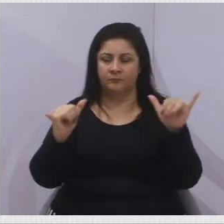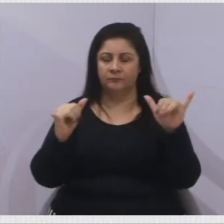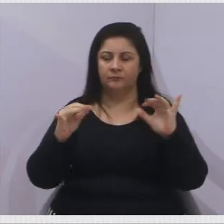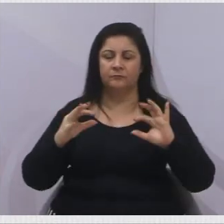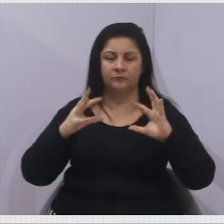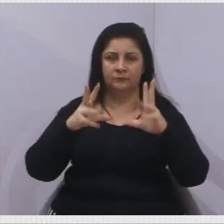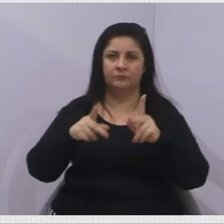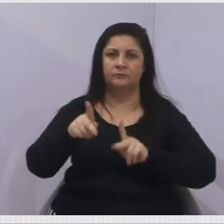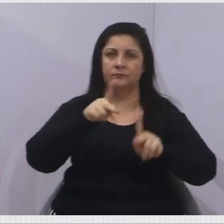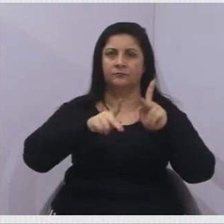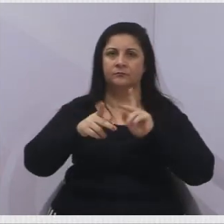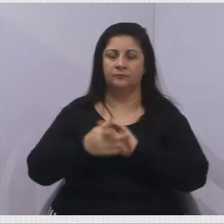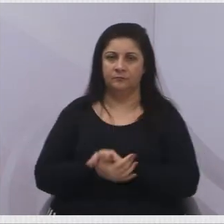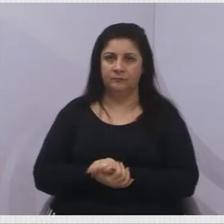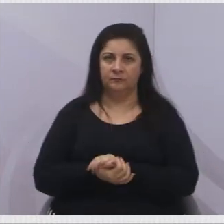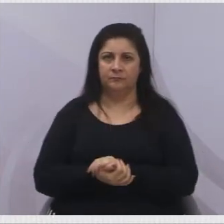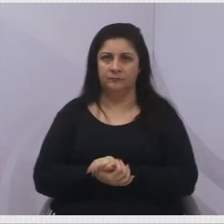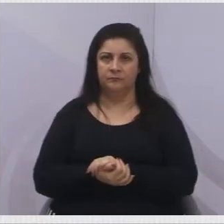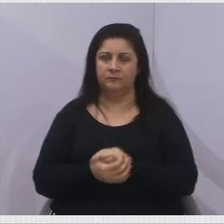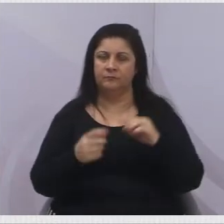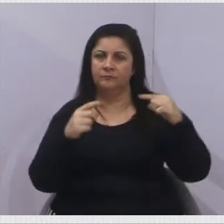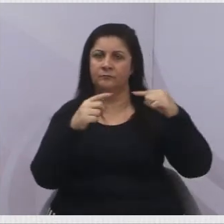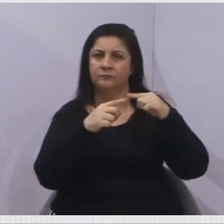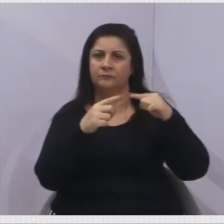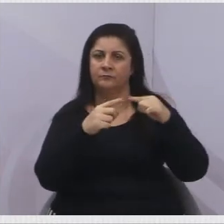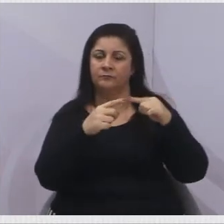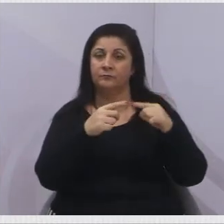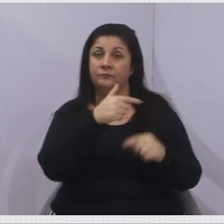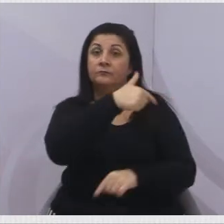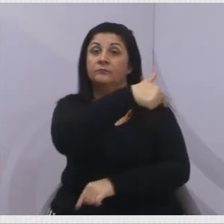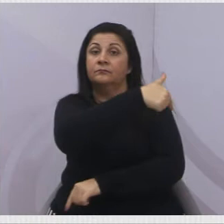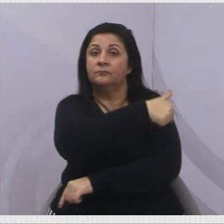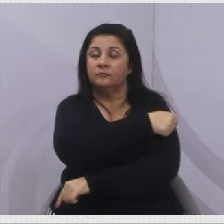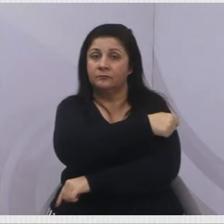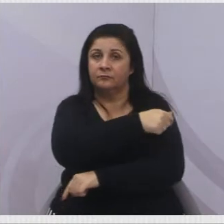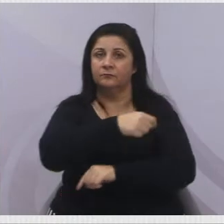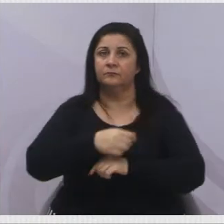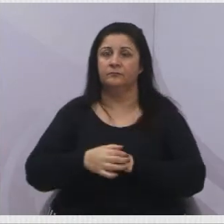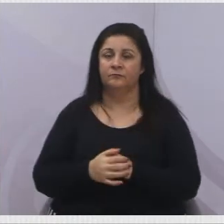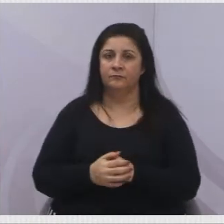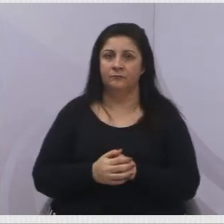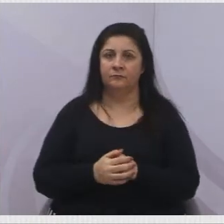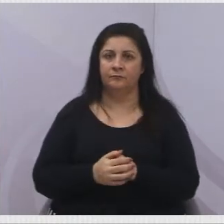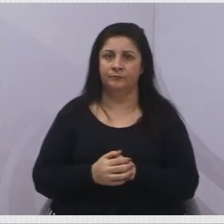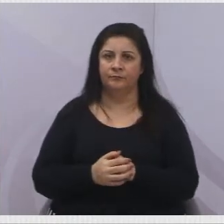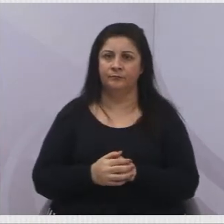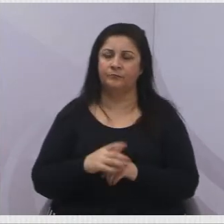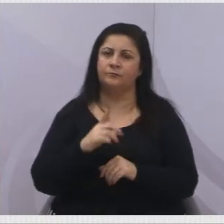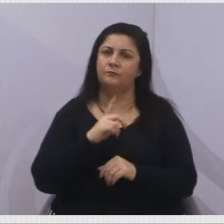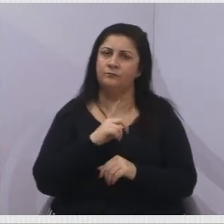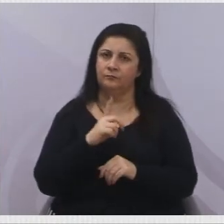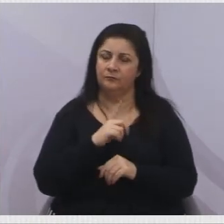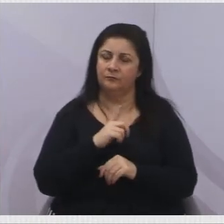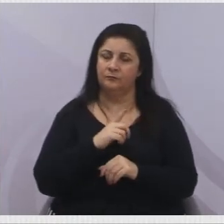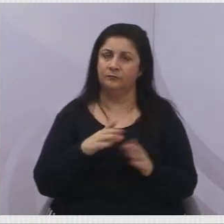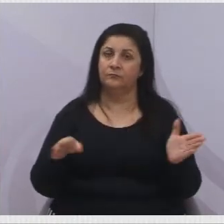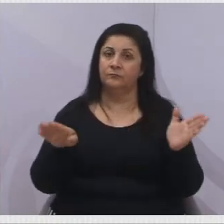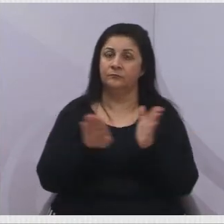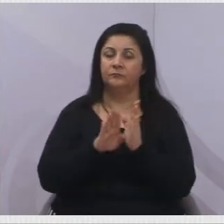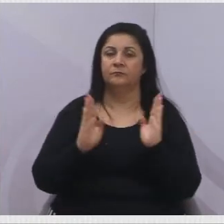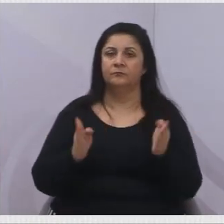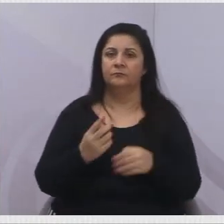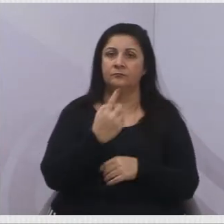população, eu vou focar aqui nas doses aplicadas, né? Nós tivemos, até o momento,